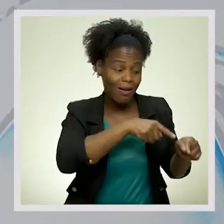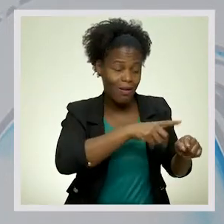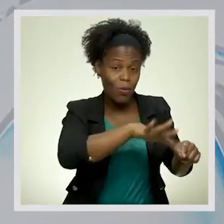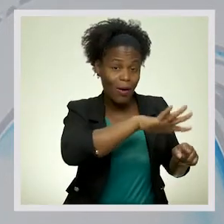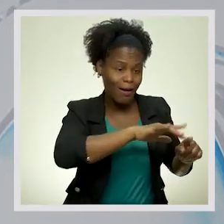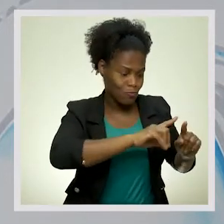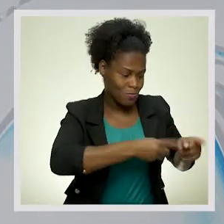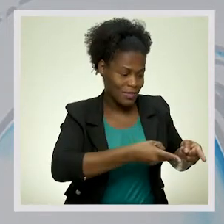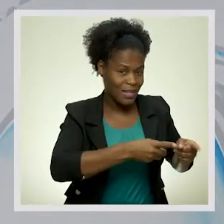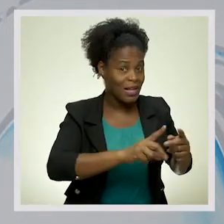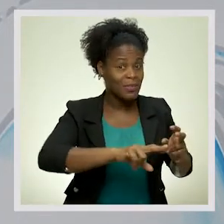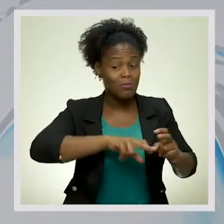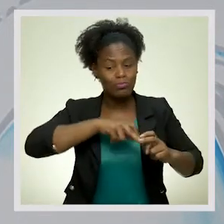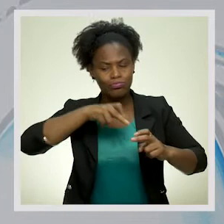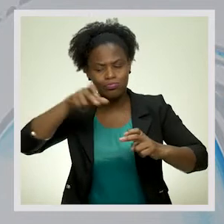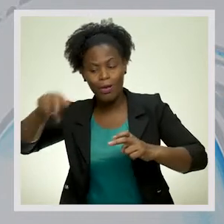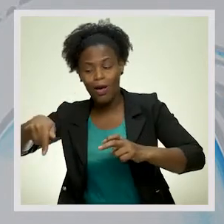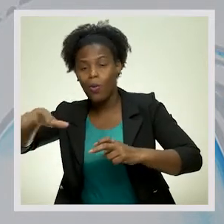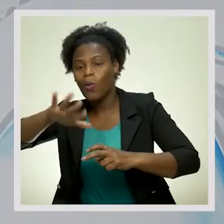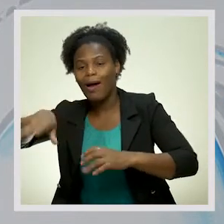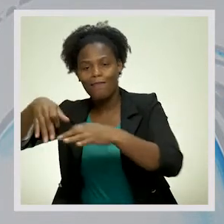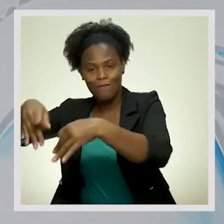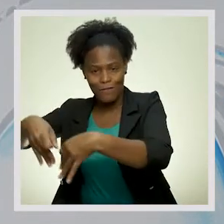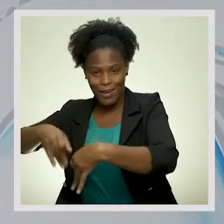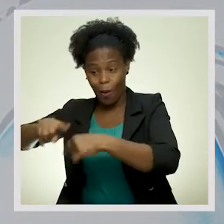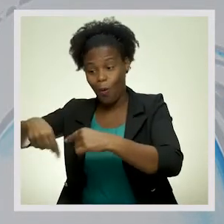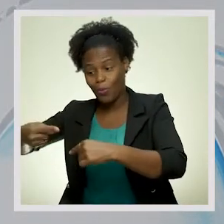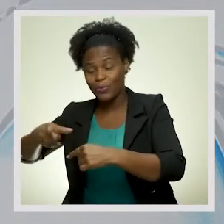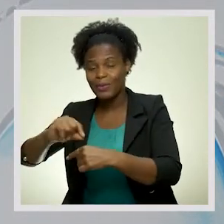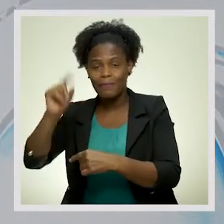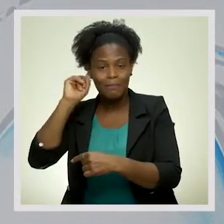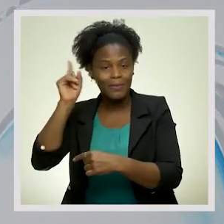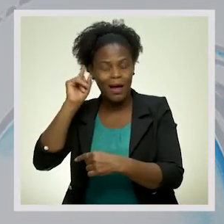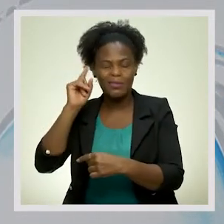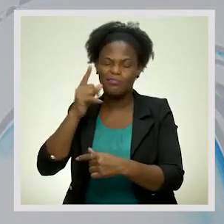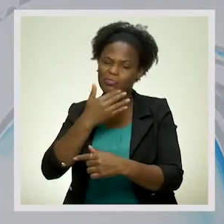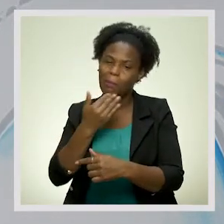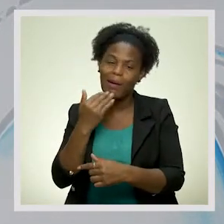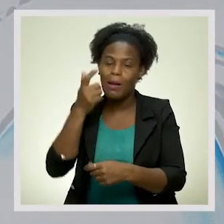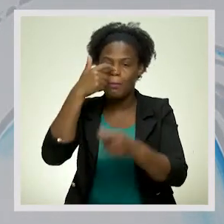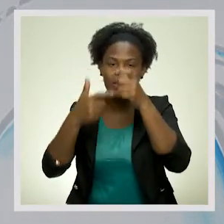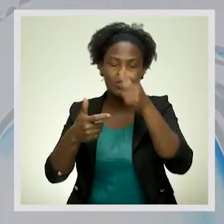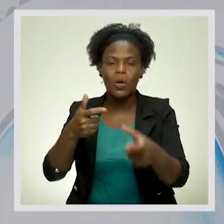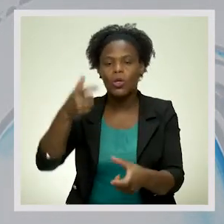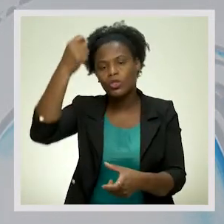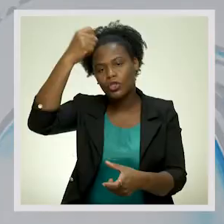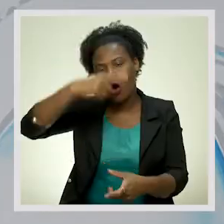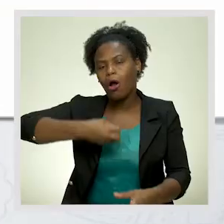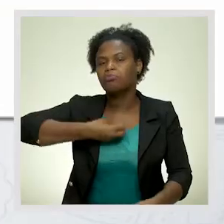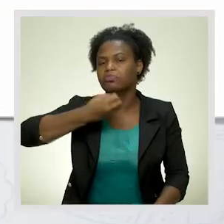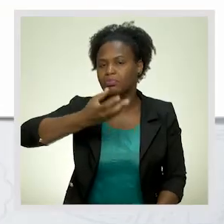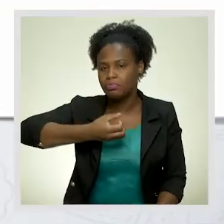noutro. Isso é muito importante. Também tem a ver com a imaginação do narrador. E vamos lá